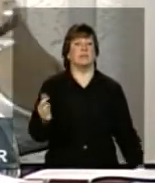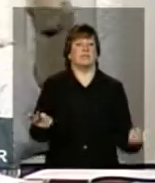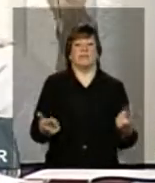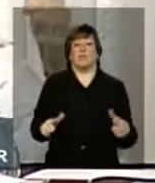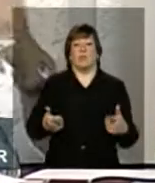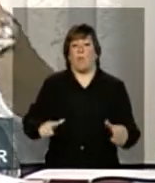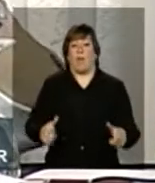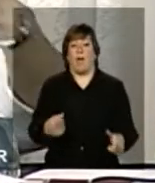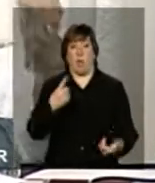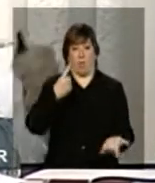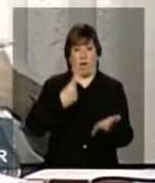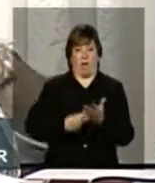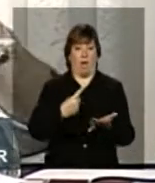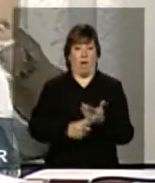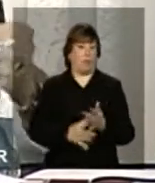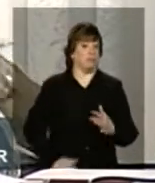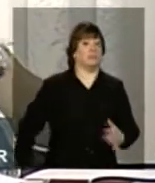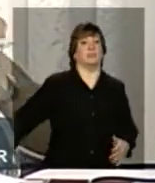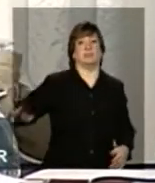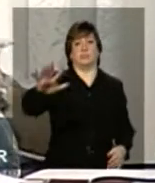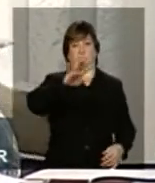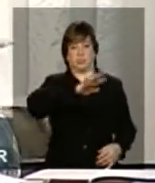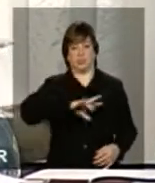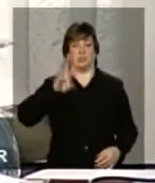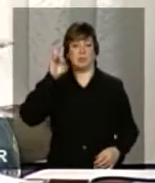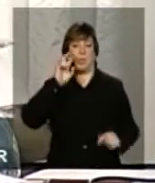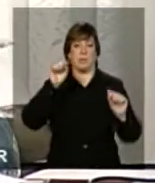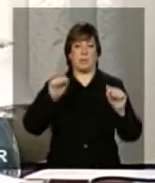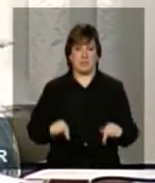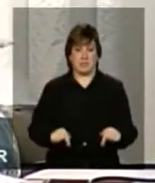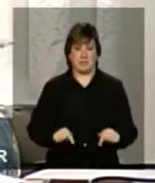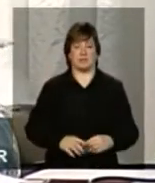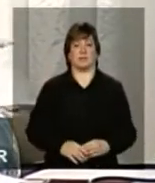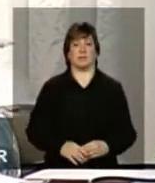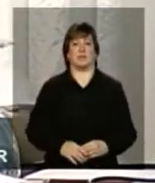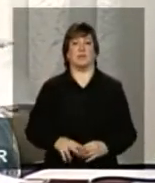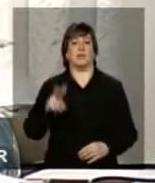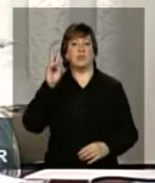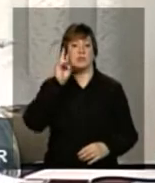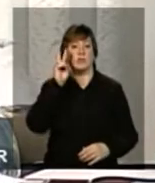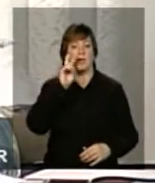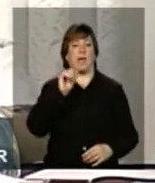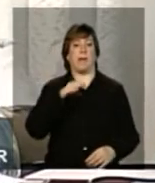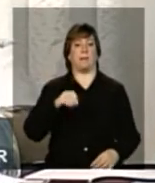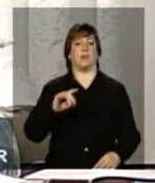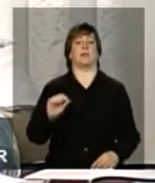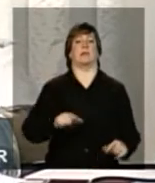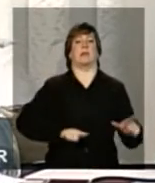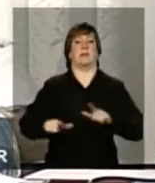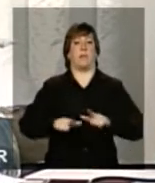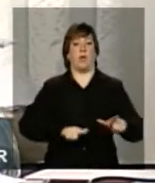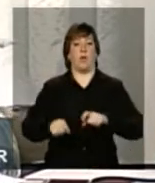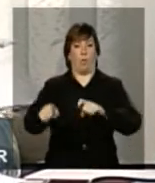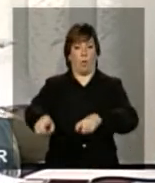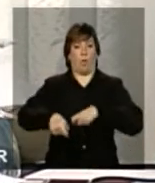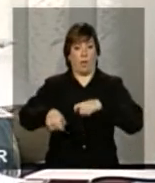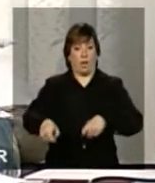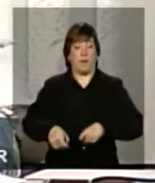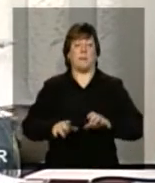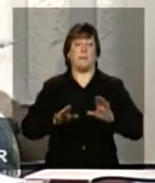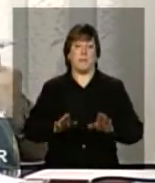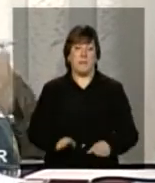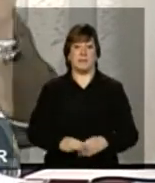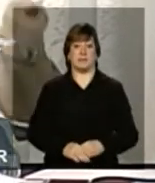acordo universal em relação a isso, no âmbito das trabalhadoras rurais. No